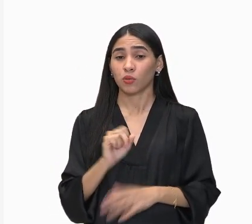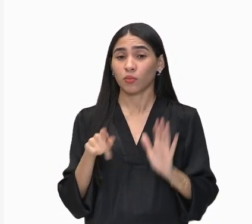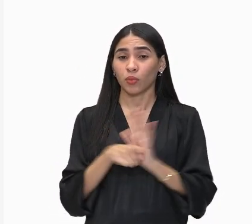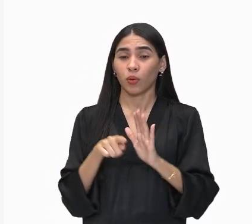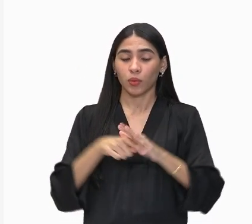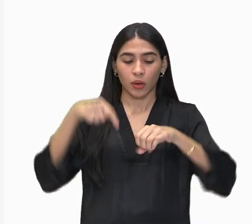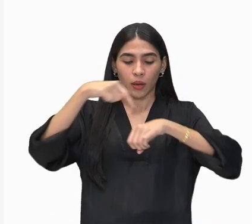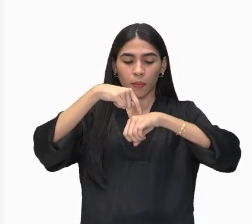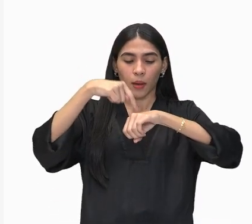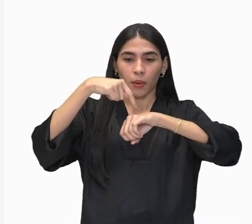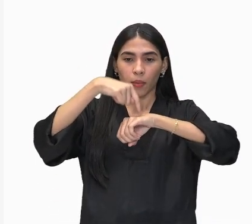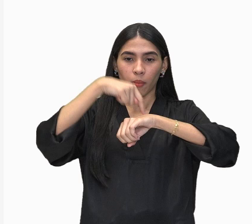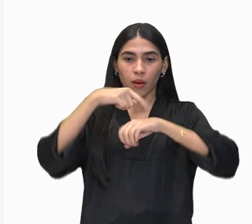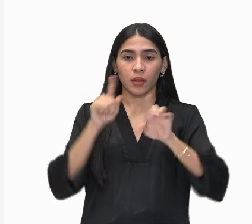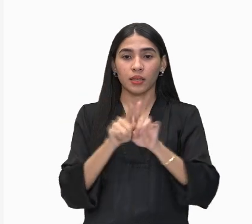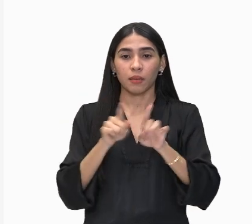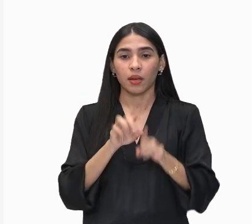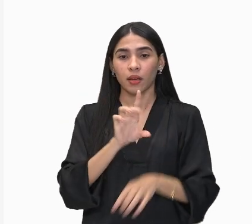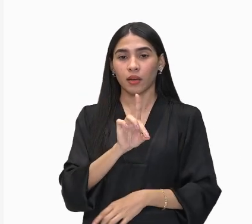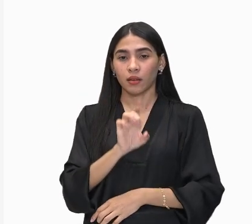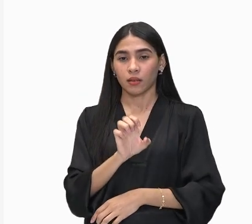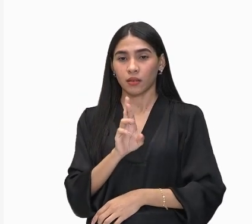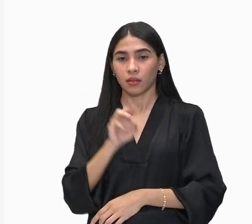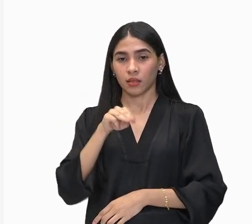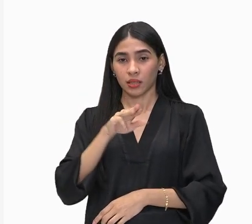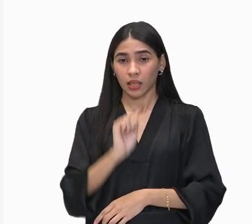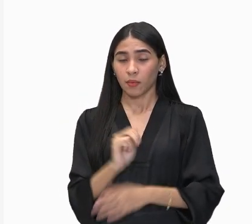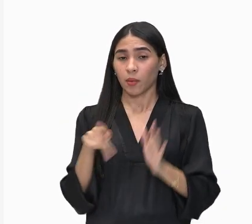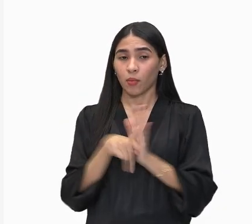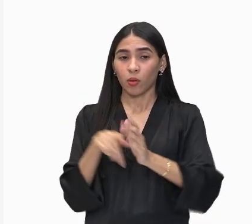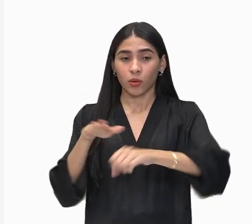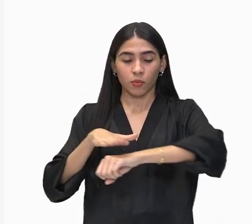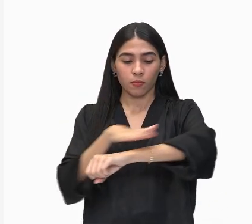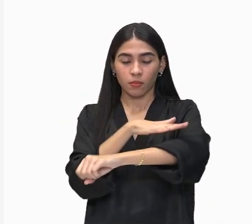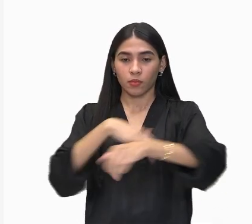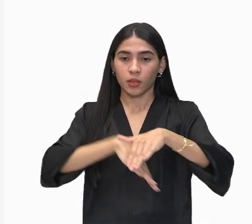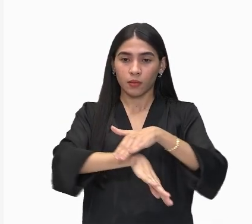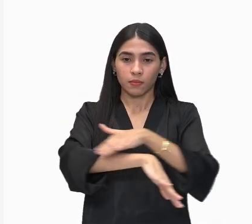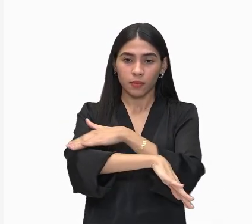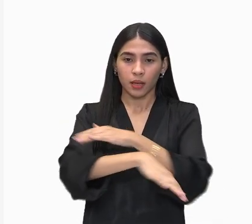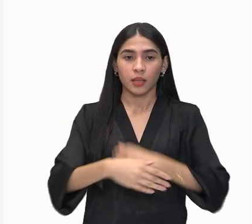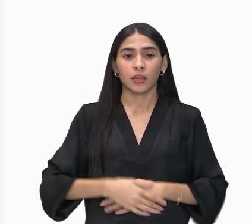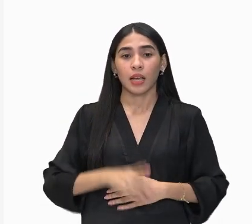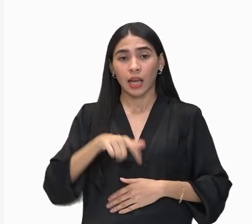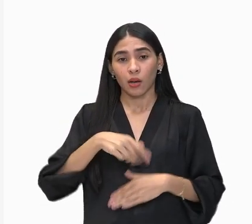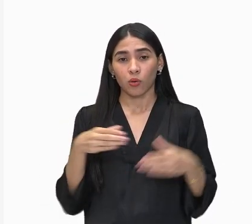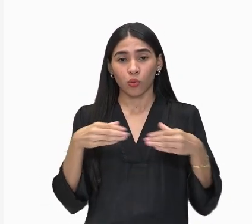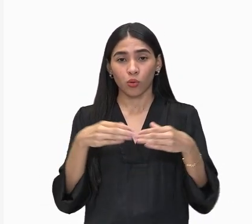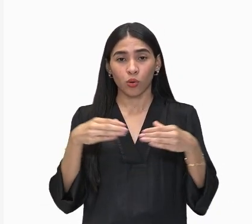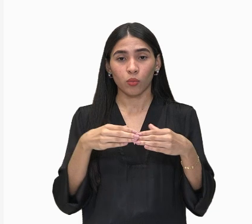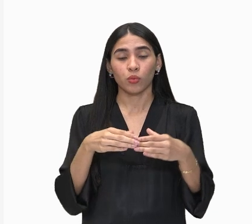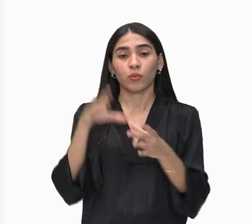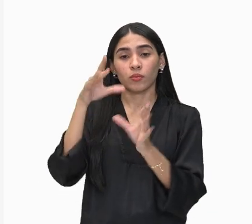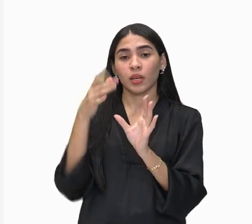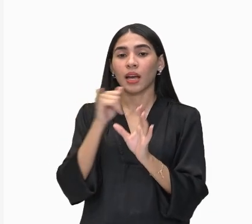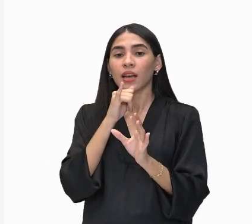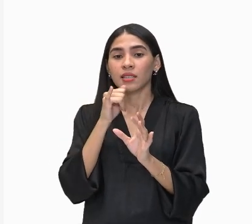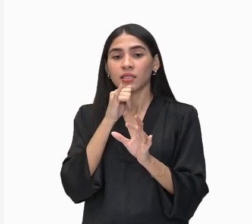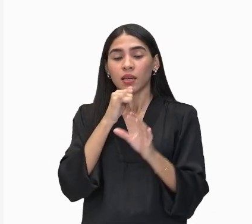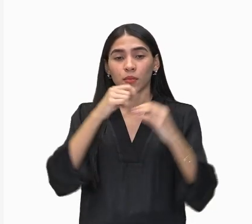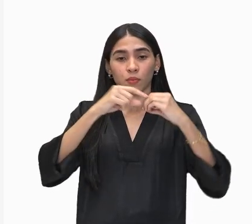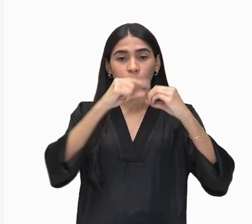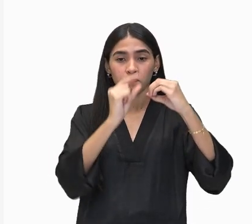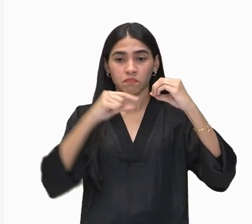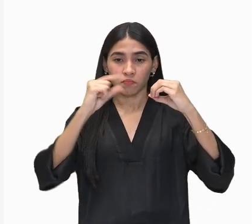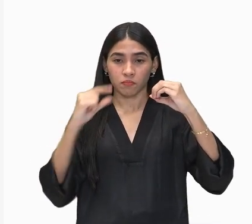pele. São grupos de animais invertebrados, assim como o anterior, né? Nós temos aí representantes marinhos.